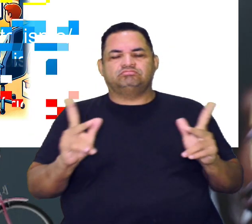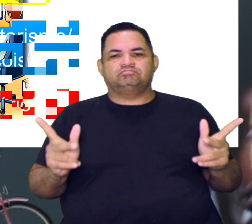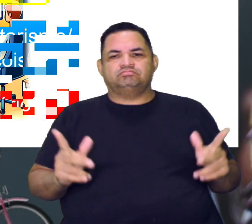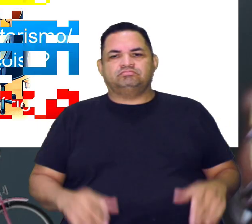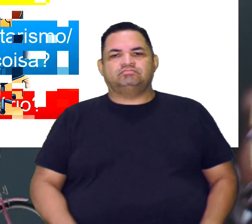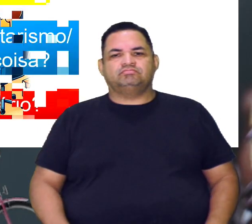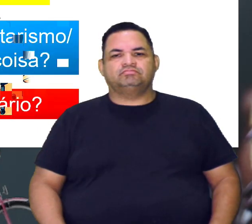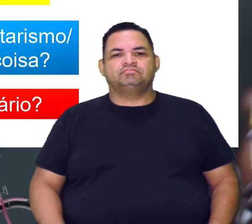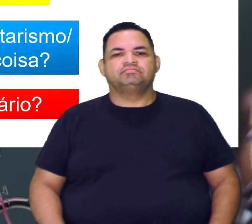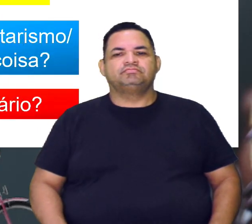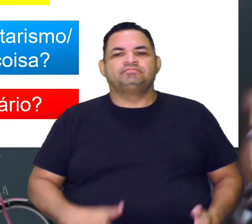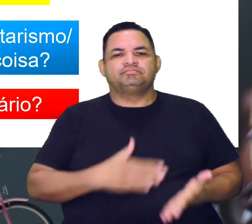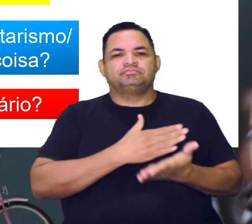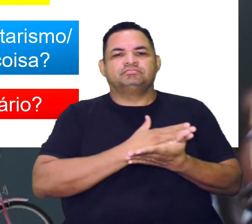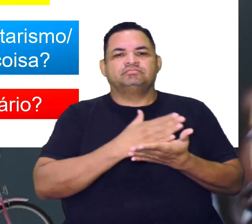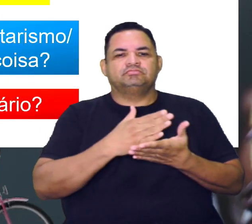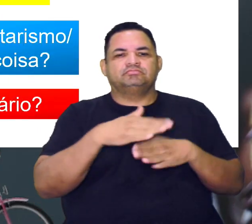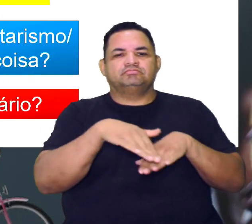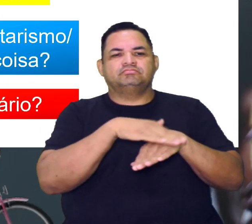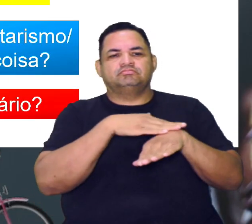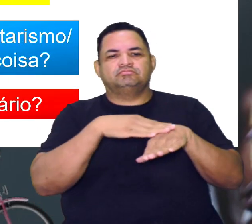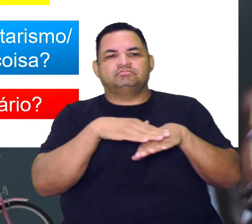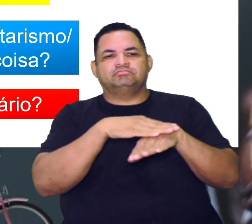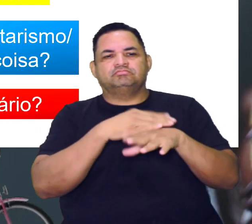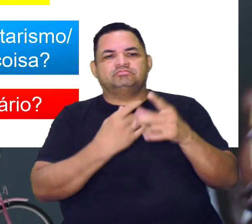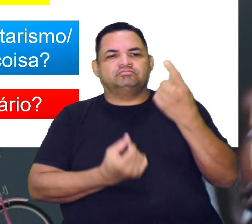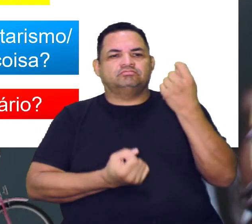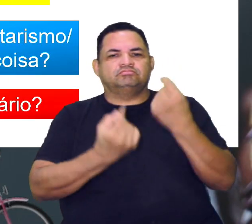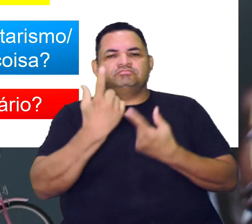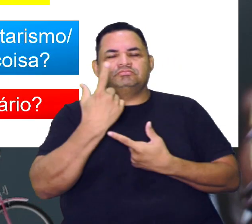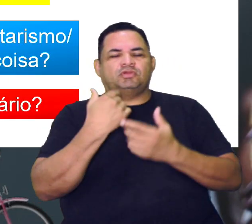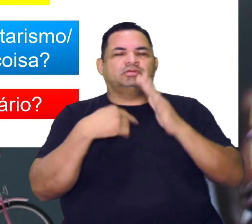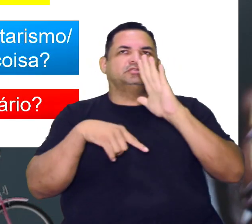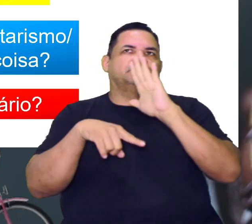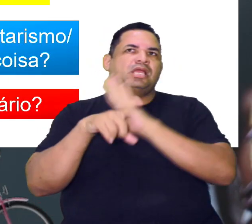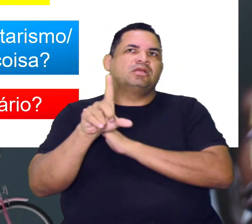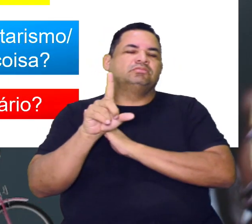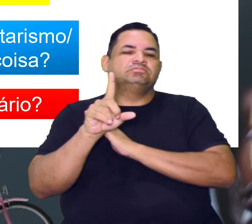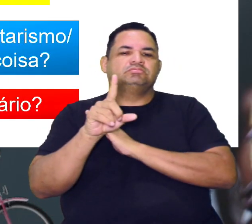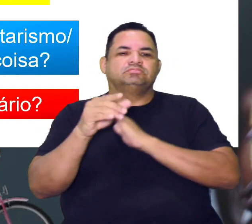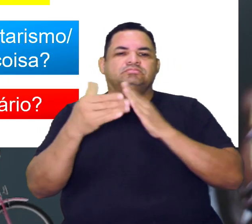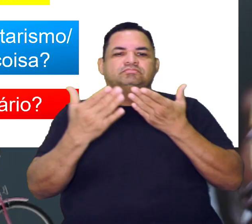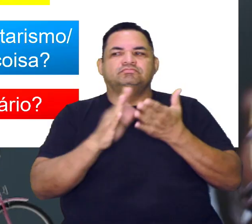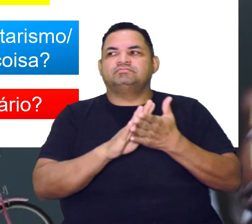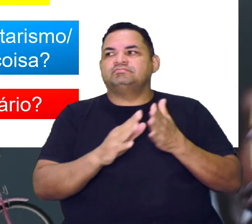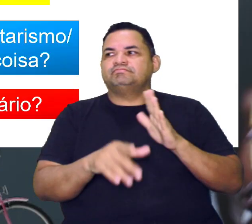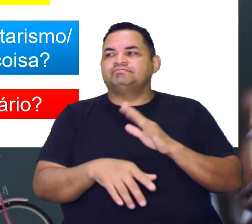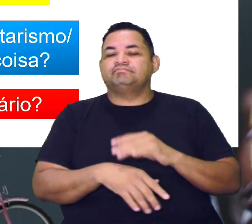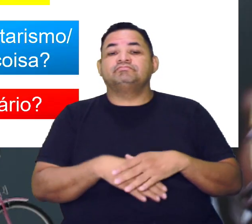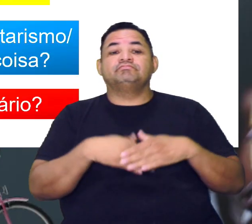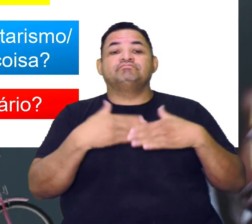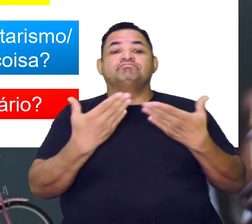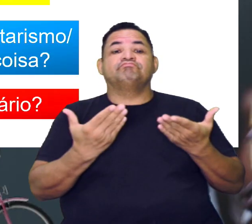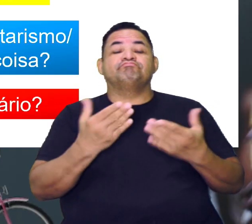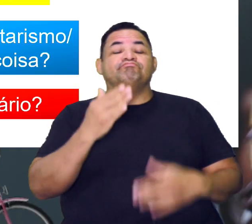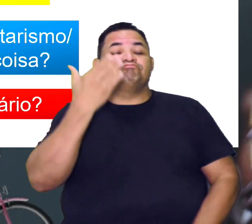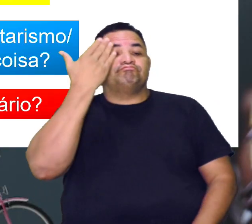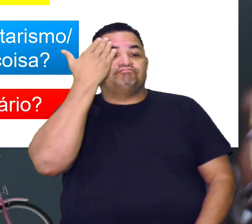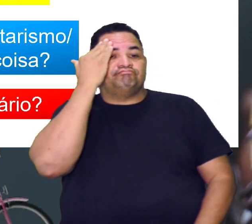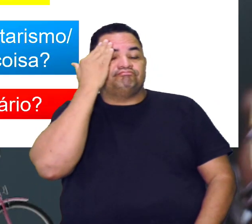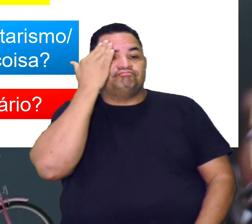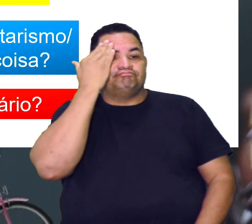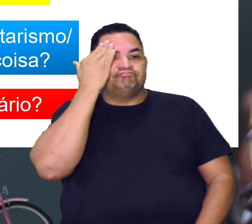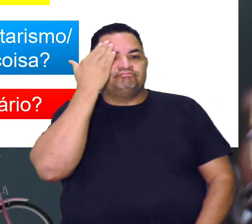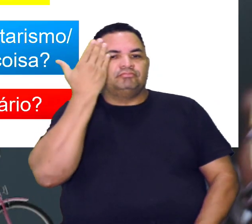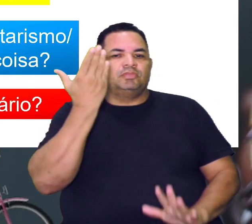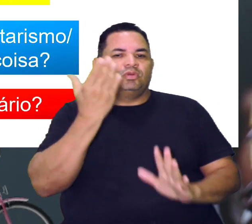Então, bora começar essa conversa com algumas indagações. Primeiro eu pergunto para você, o que você entende